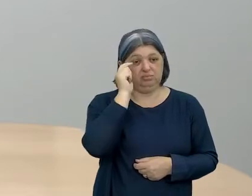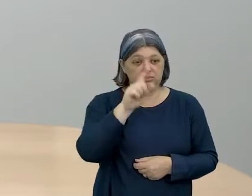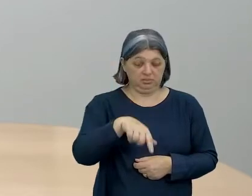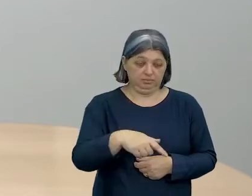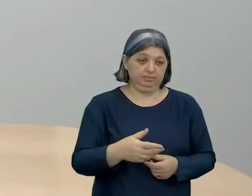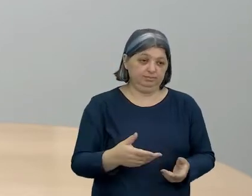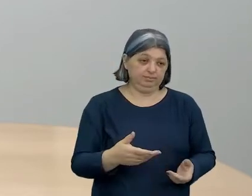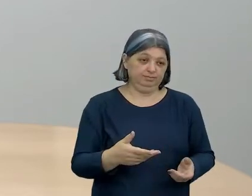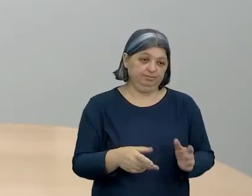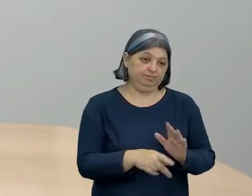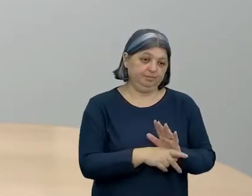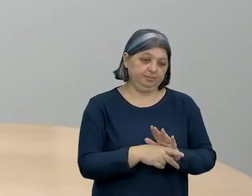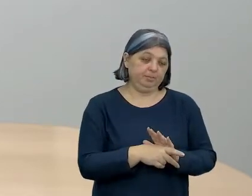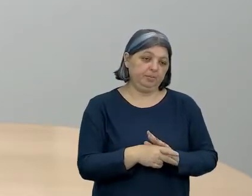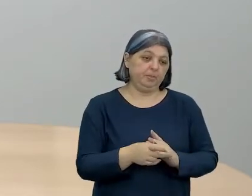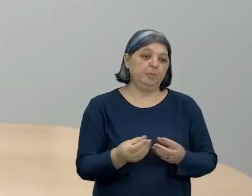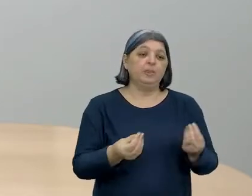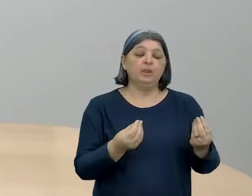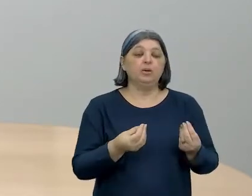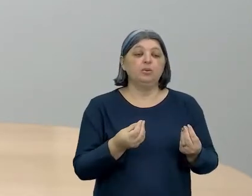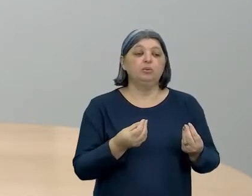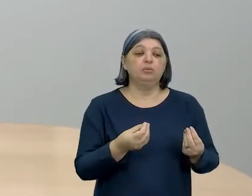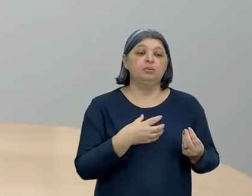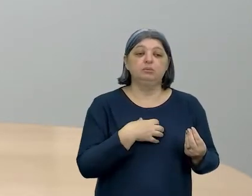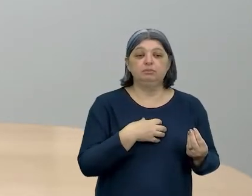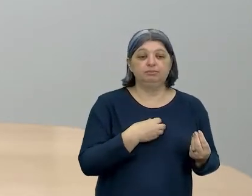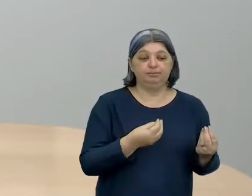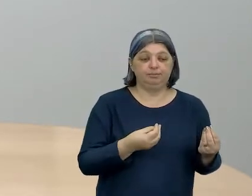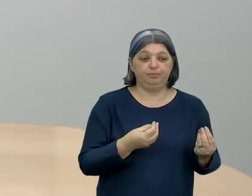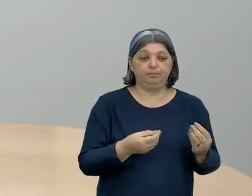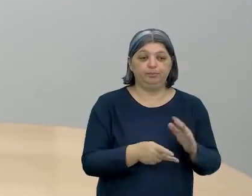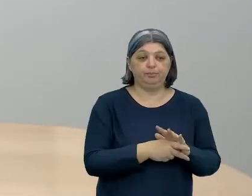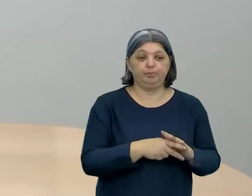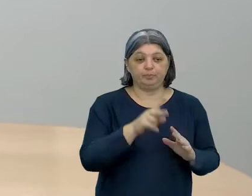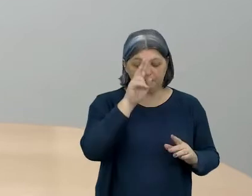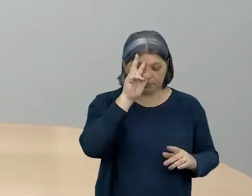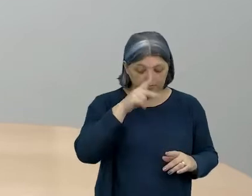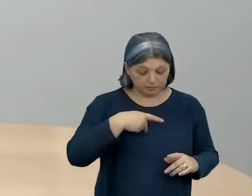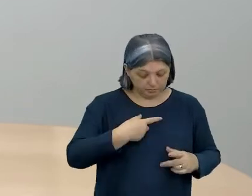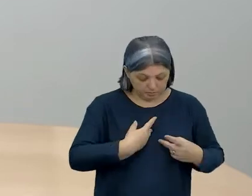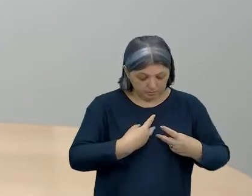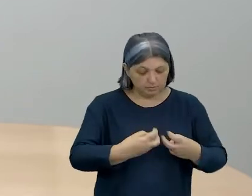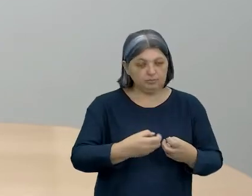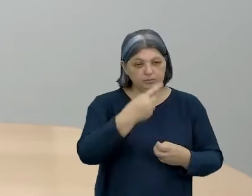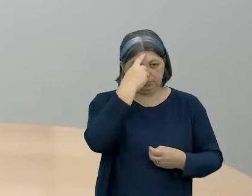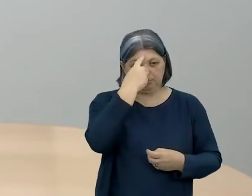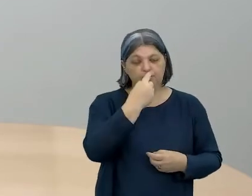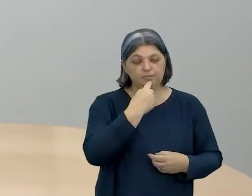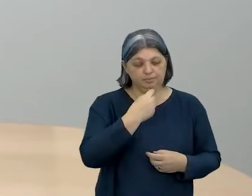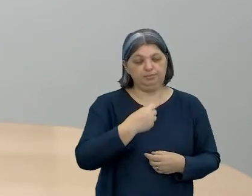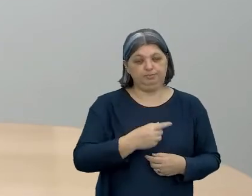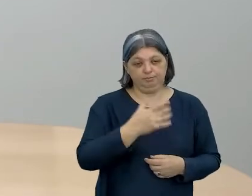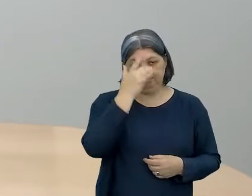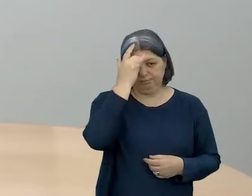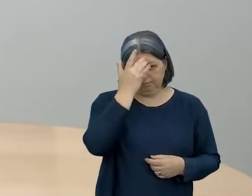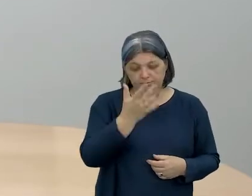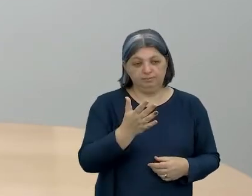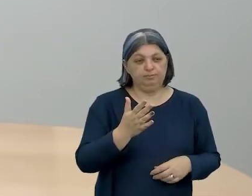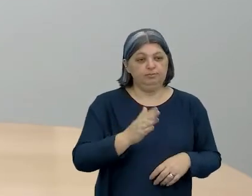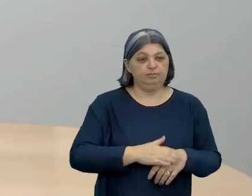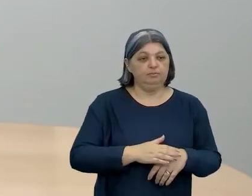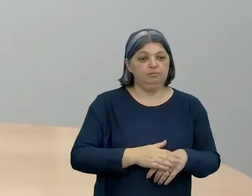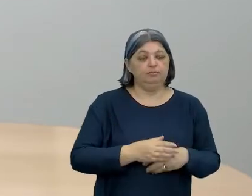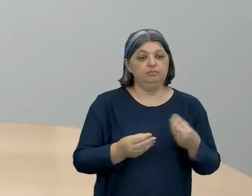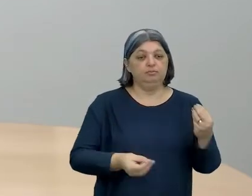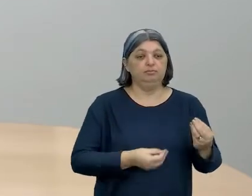nossa colocação aí com dinheiro? Como que a gente se sente? Se a gente nos conhecer, saber o nosso perfil, fica mais fácil a gente lidar com o dinheiro, a